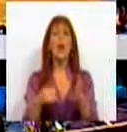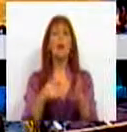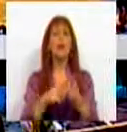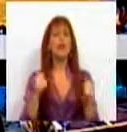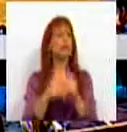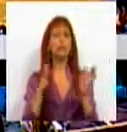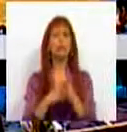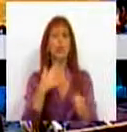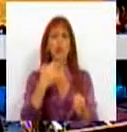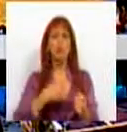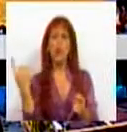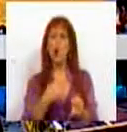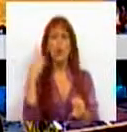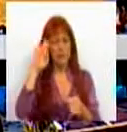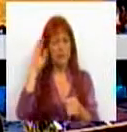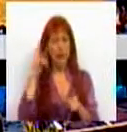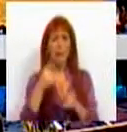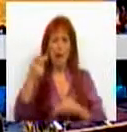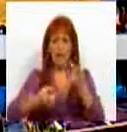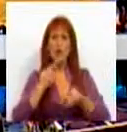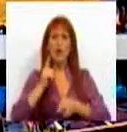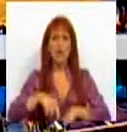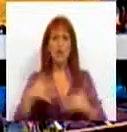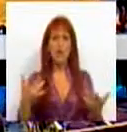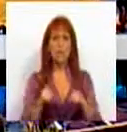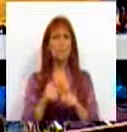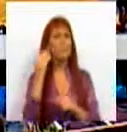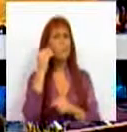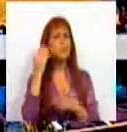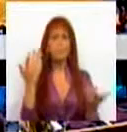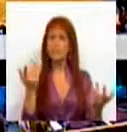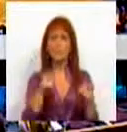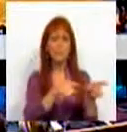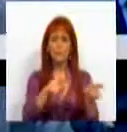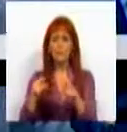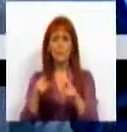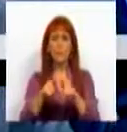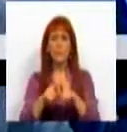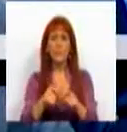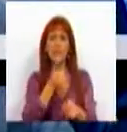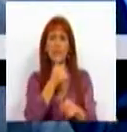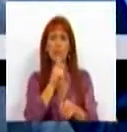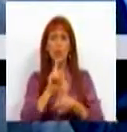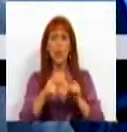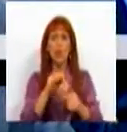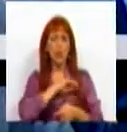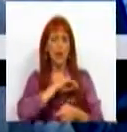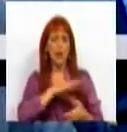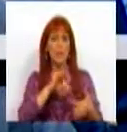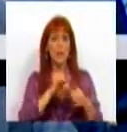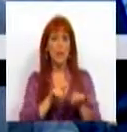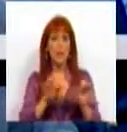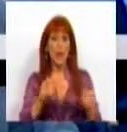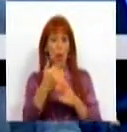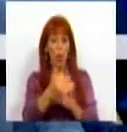que todos reconhecemos de reavaliar a forma como são determinados os rendimentos, como